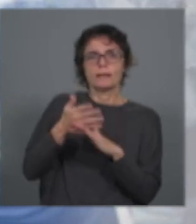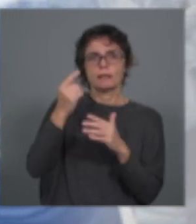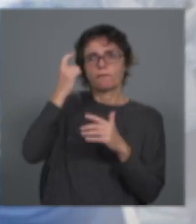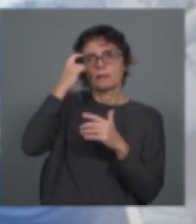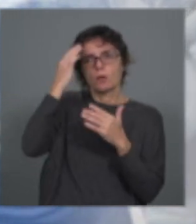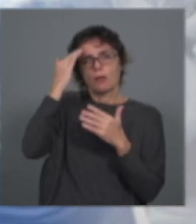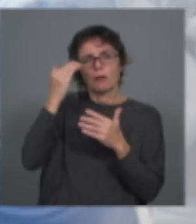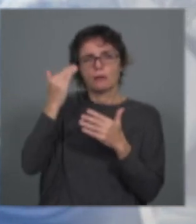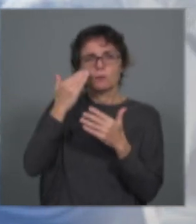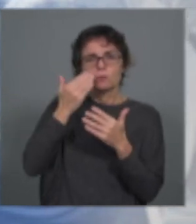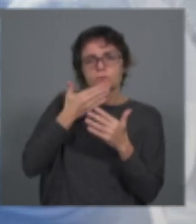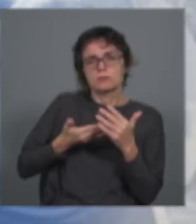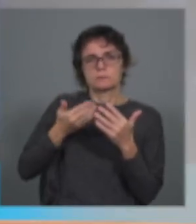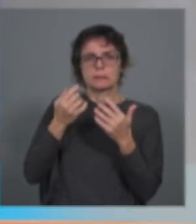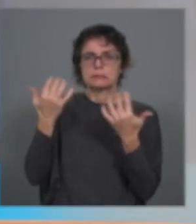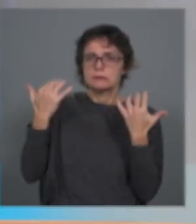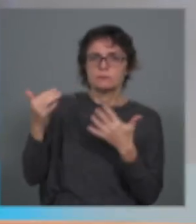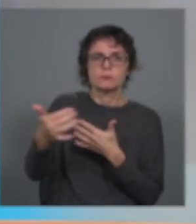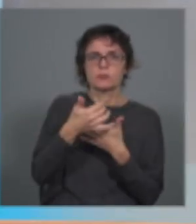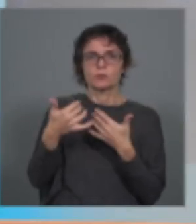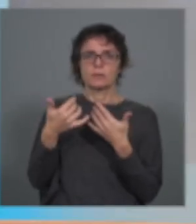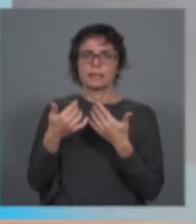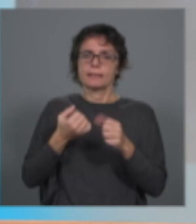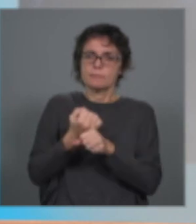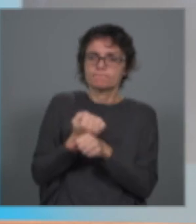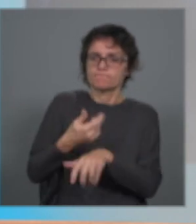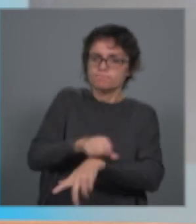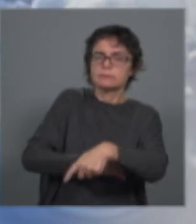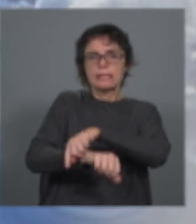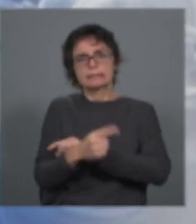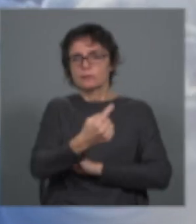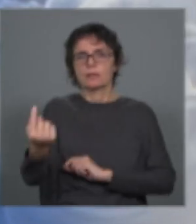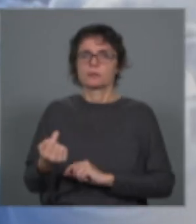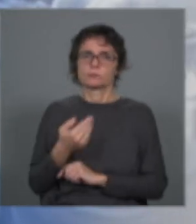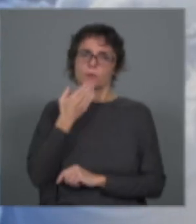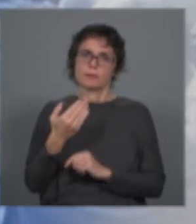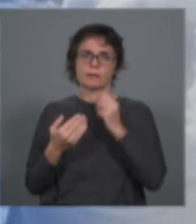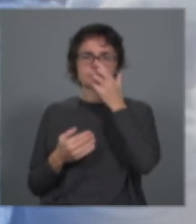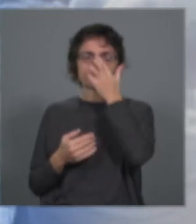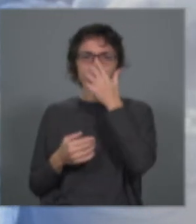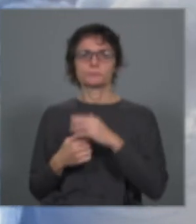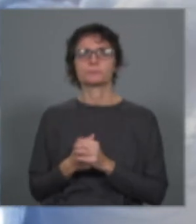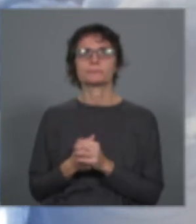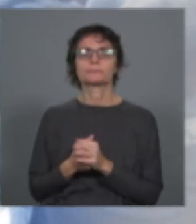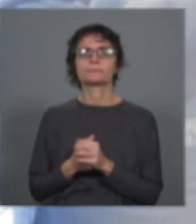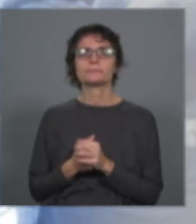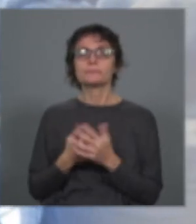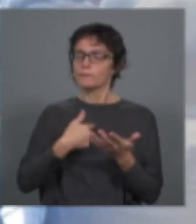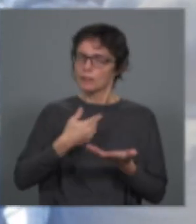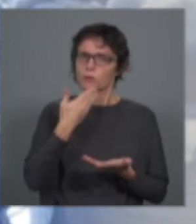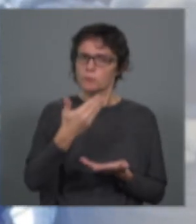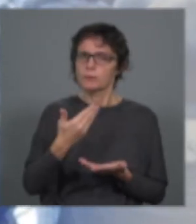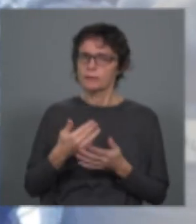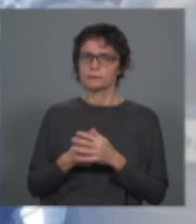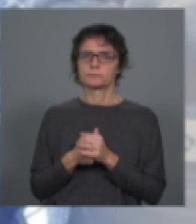temos de estar envolvidos para que, de facto, as coisas fiquem melhores. Já não digo bem, não é? Muito obrigado por ter estado eu é que agradeço. Neste